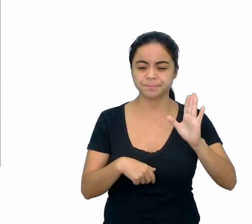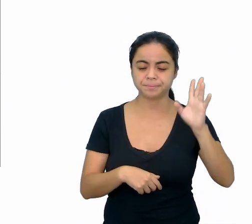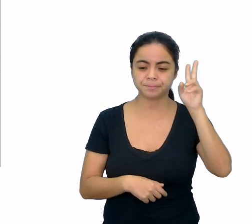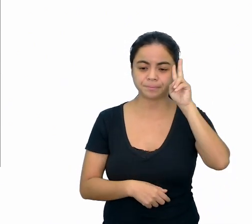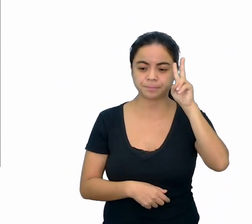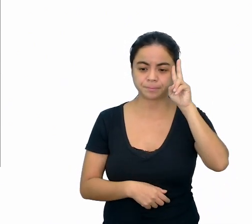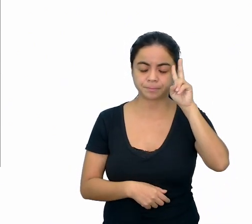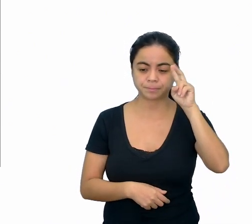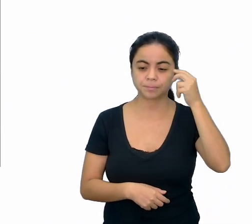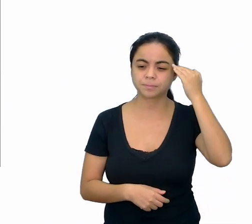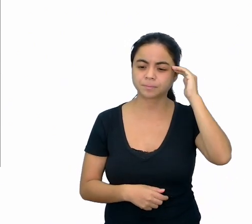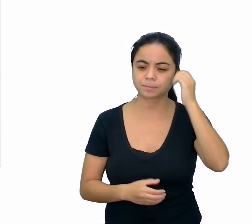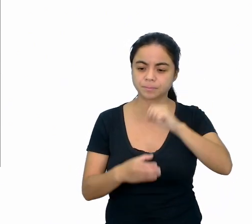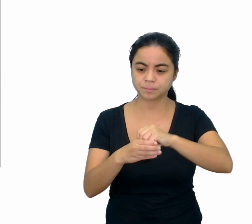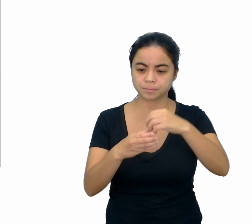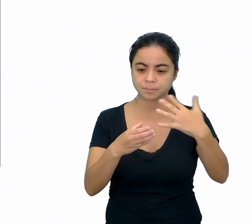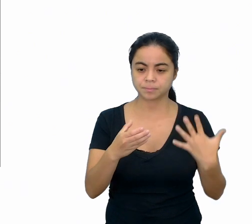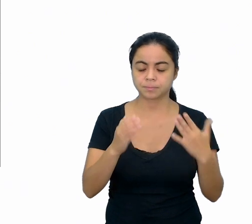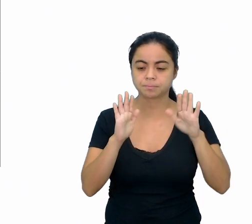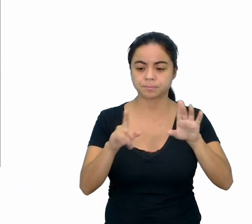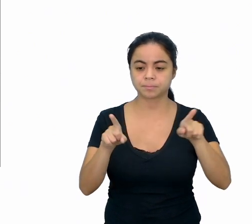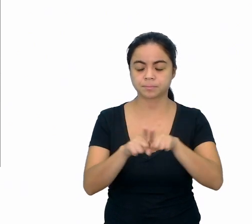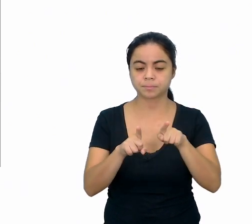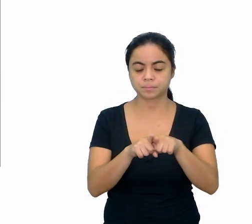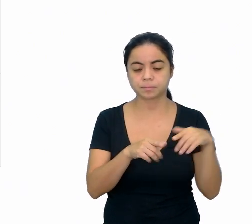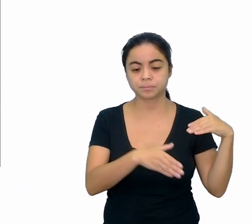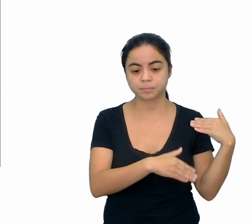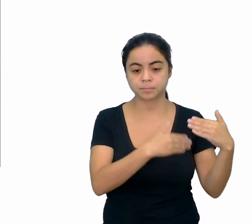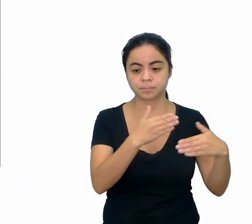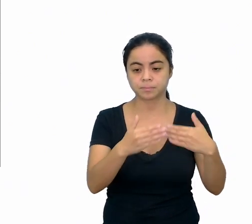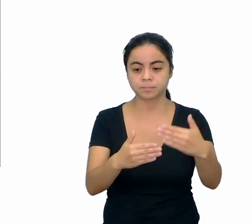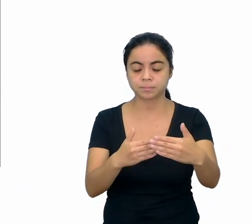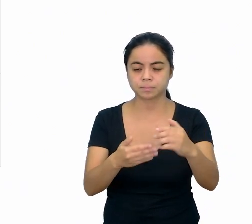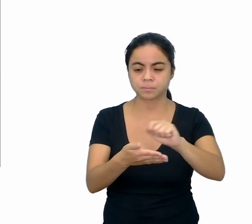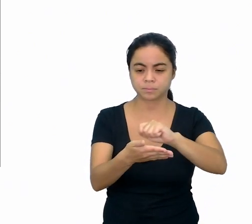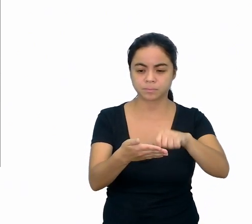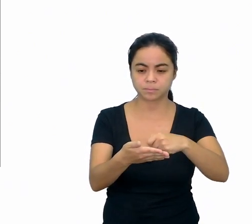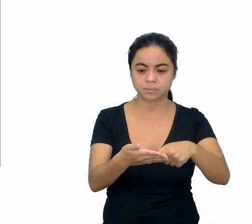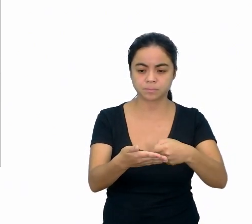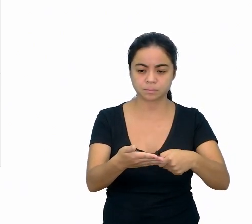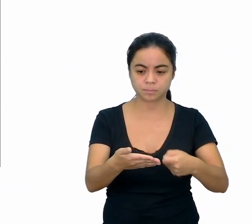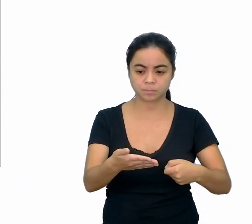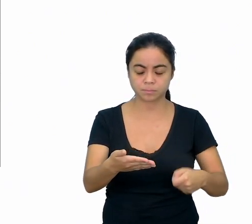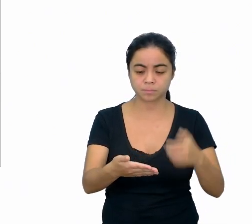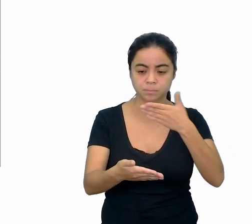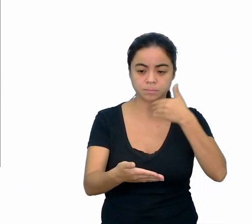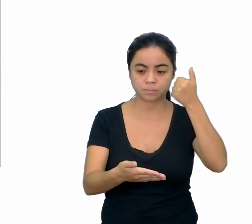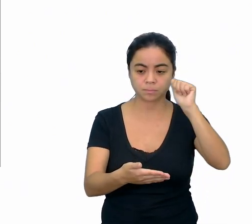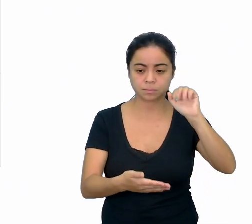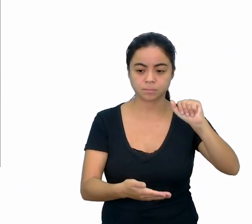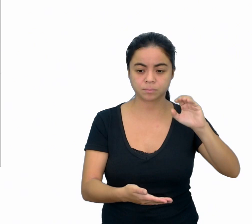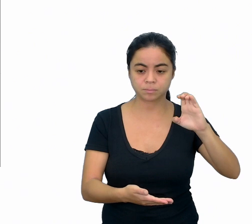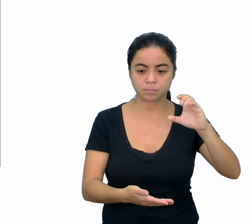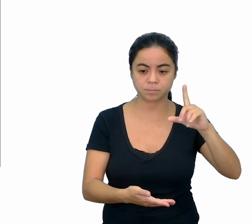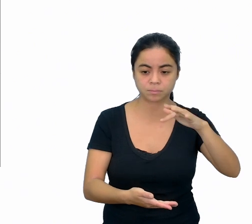do gênero, mas eles também avançarão na construção do sistema de escrita